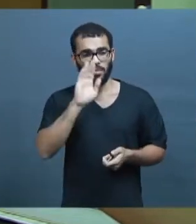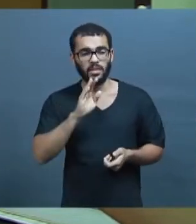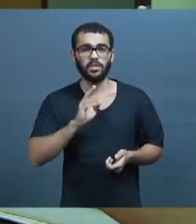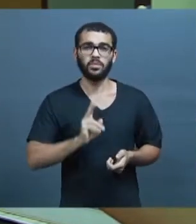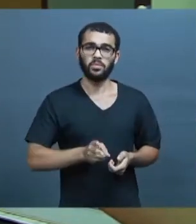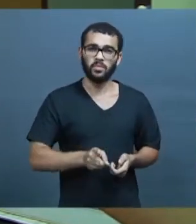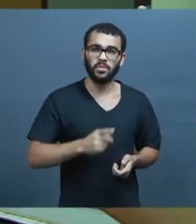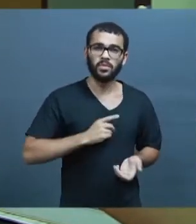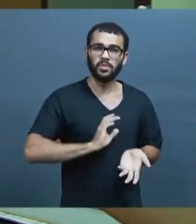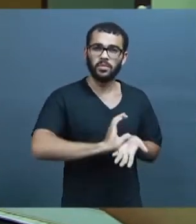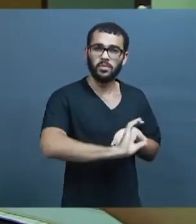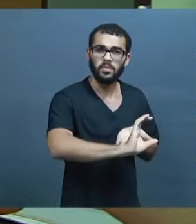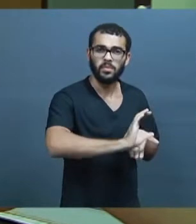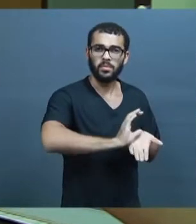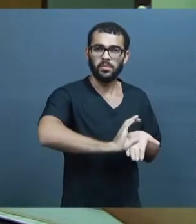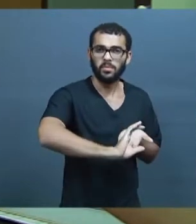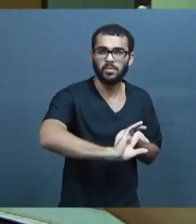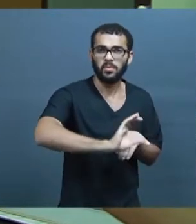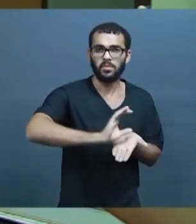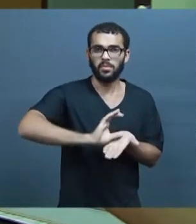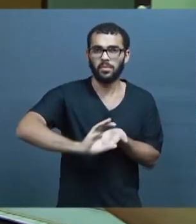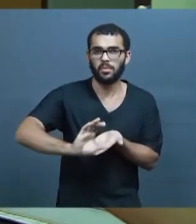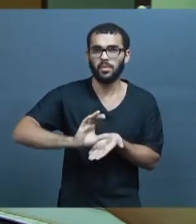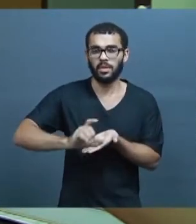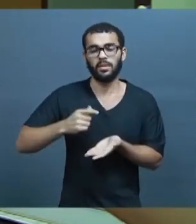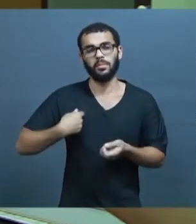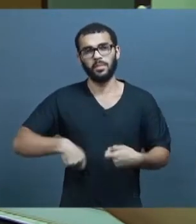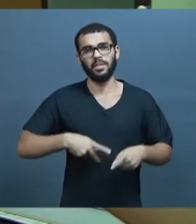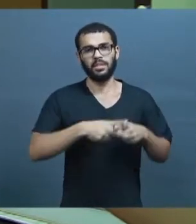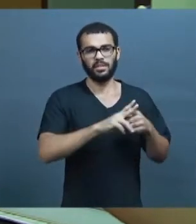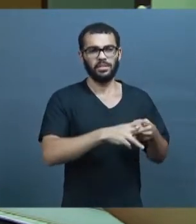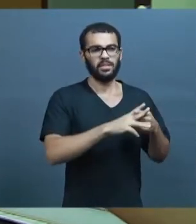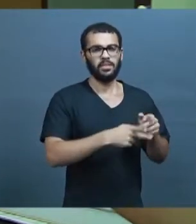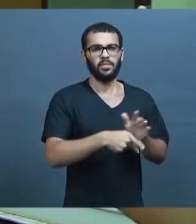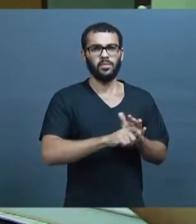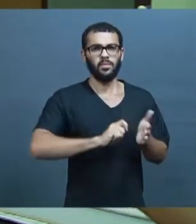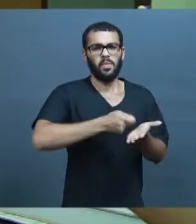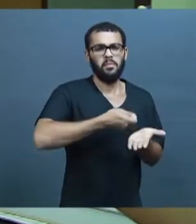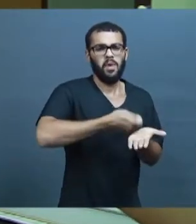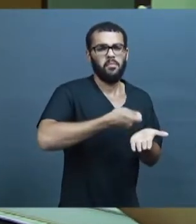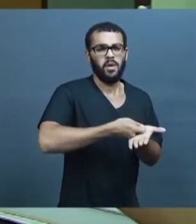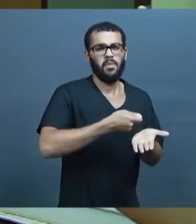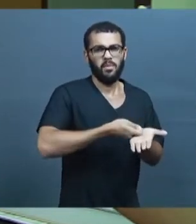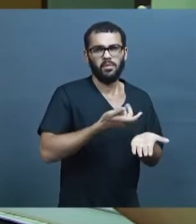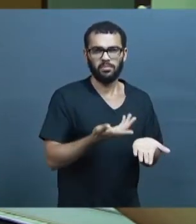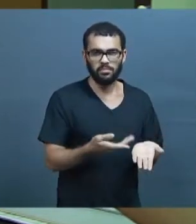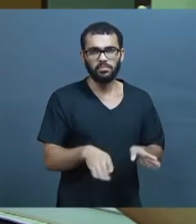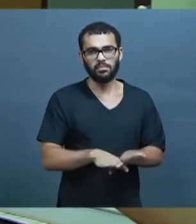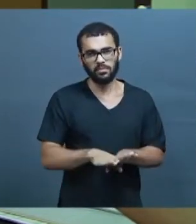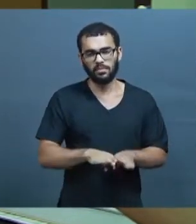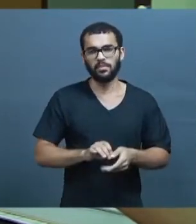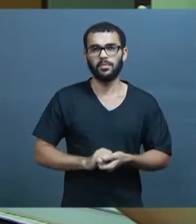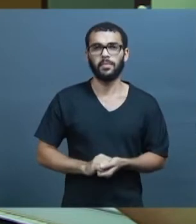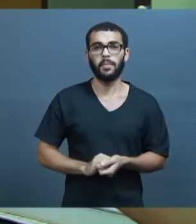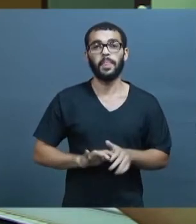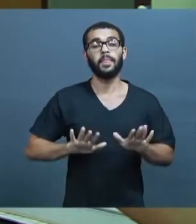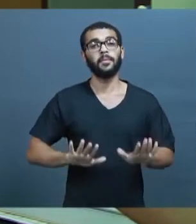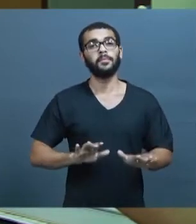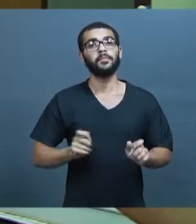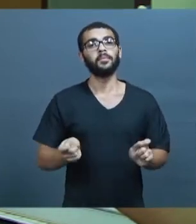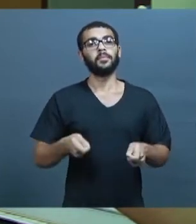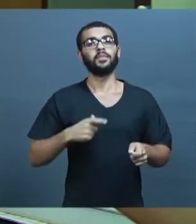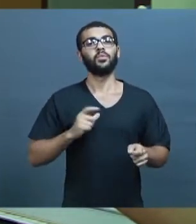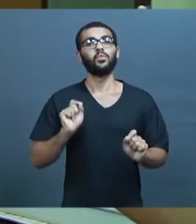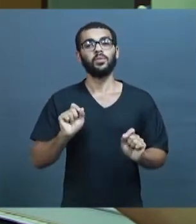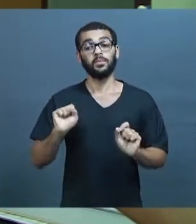Né? Outras reformas precisam ser feitas, como a tributária, que é muito importante, que já começa a andar também no Congresso. Isso tudo vai fazer com que a indústria, então,